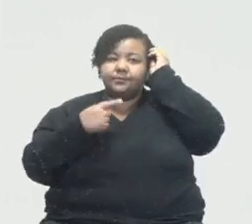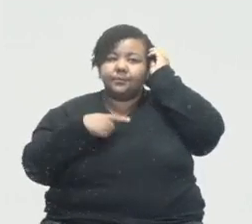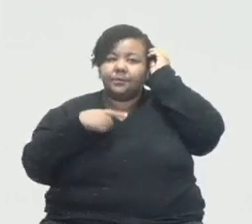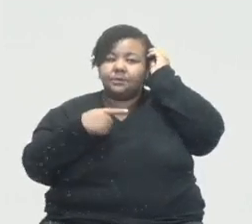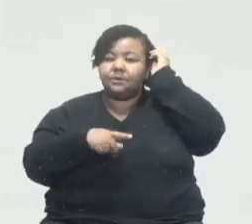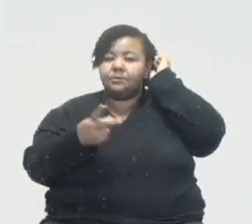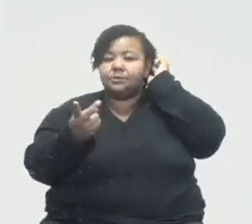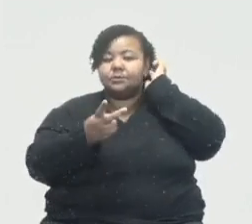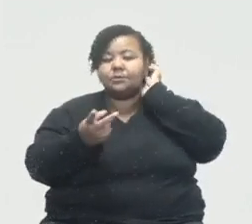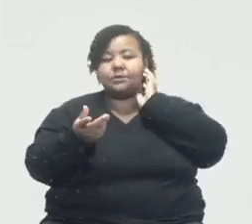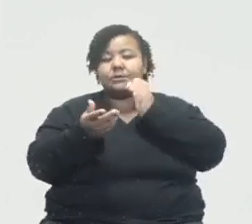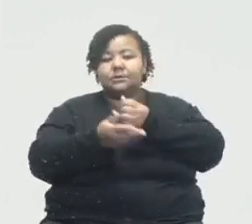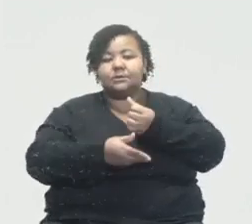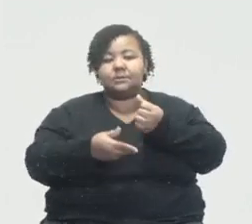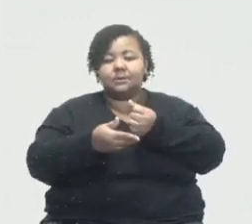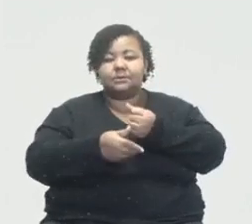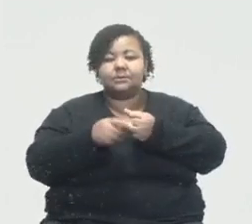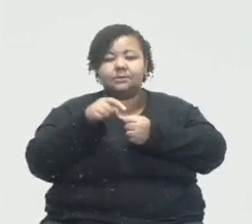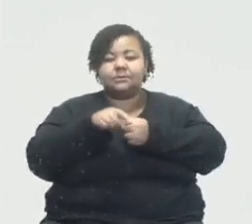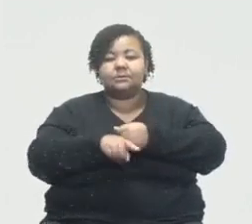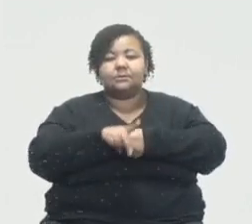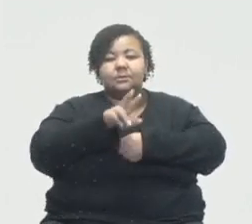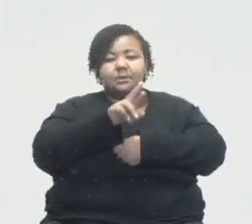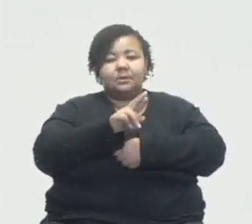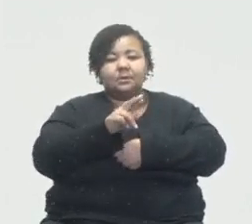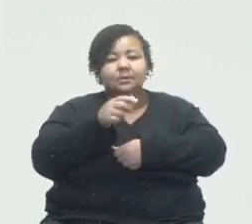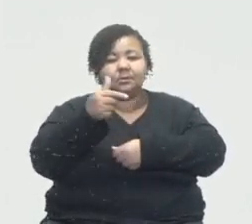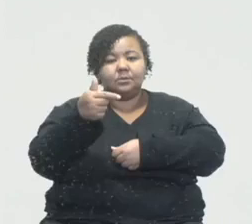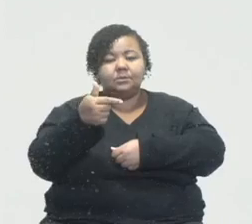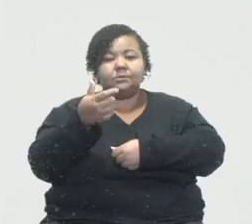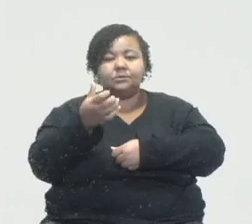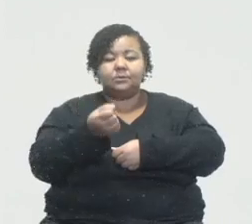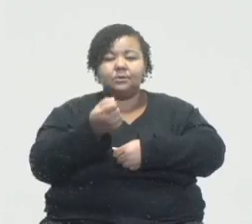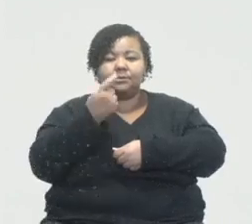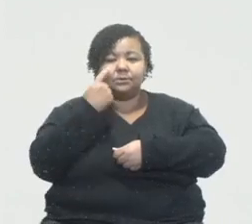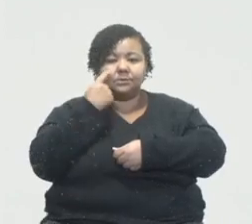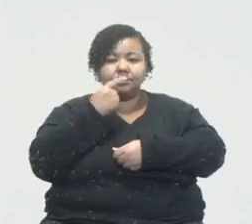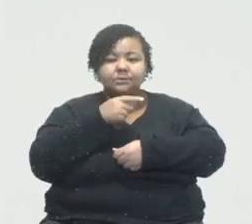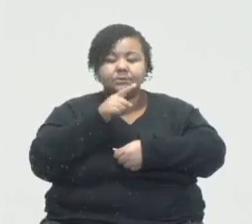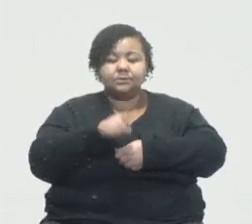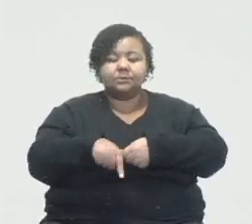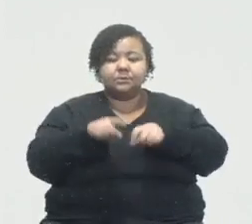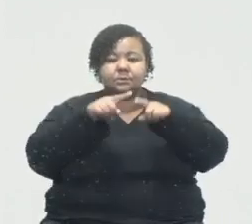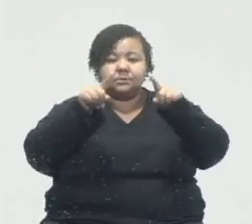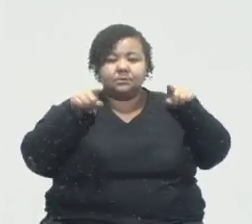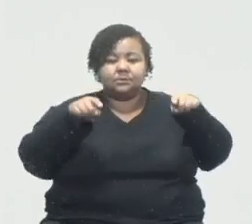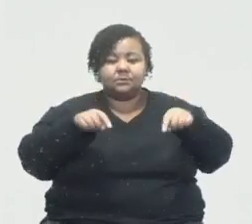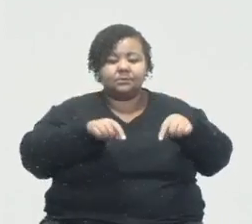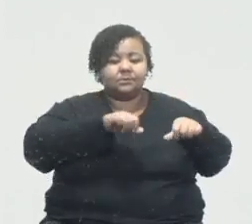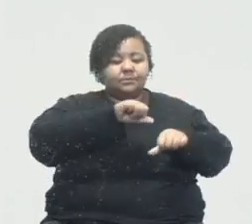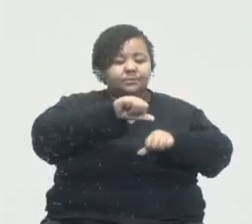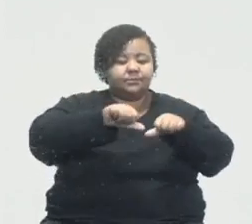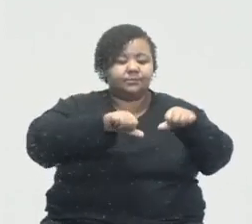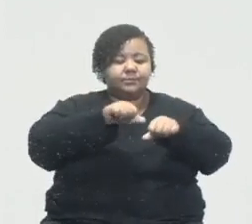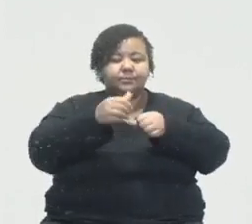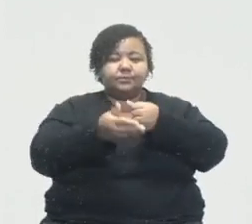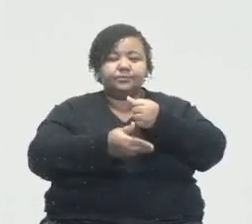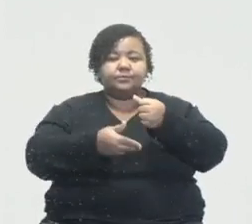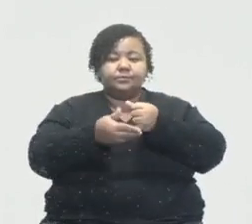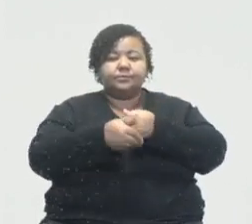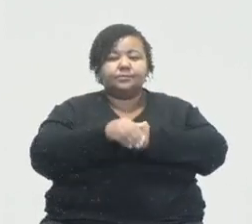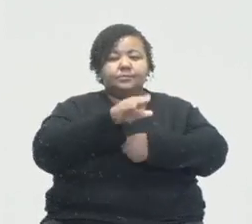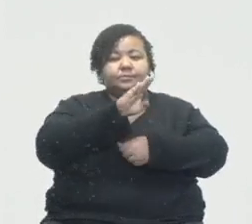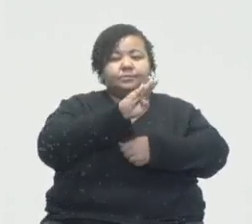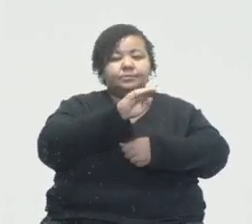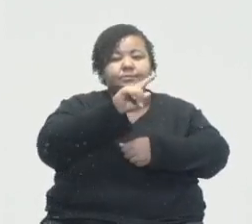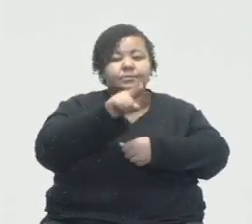duas bases, que elas são bases do R2, e nós vamos ver que essa matriz mudança de base, de beta'